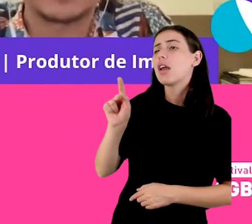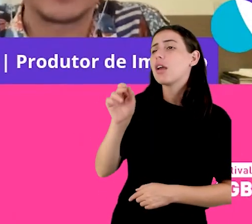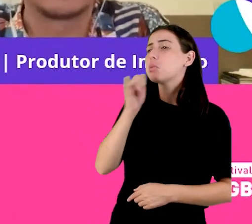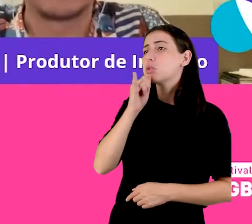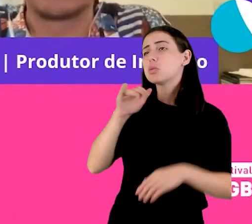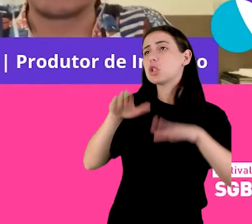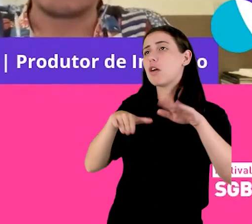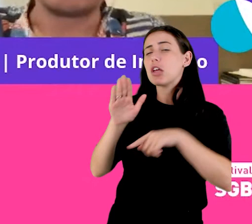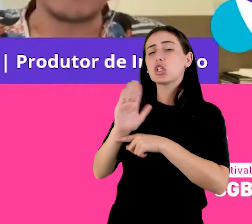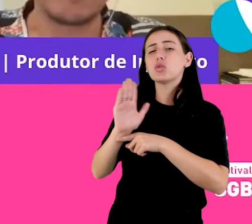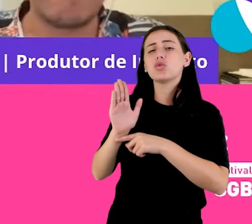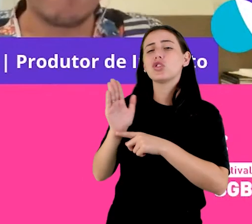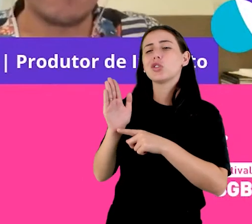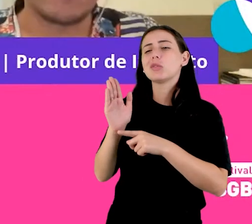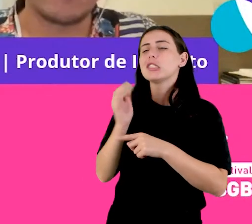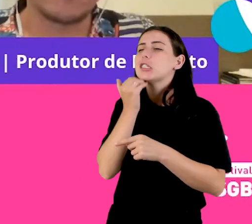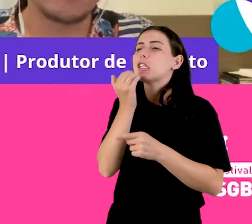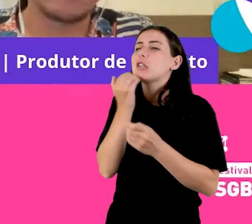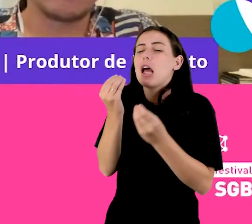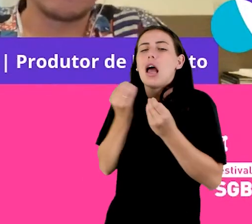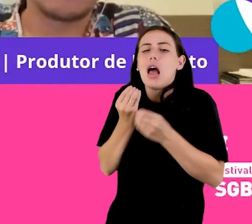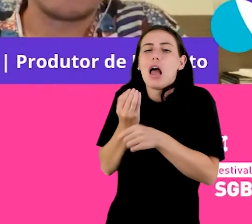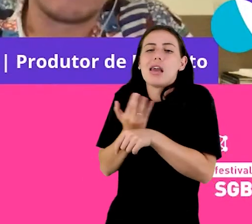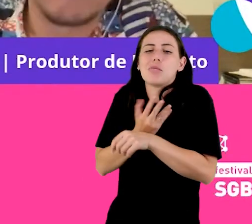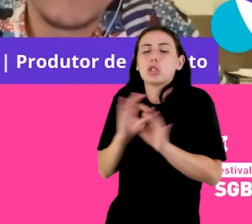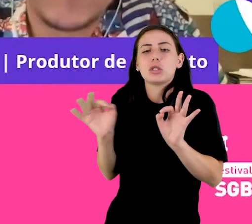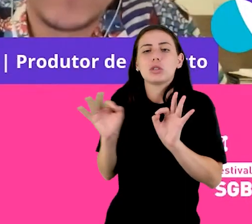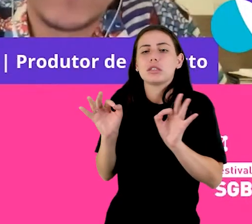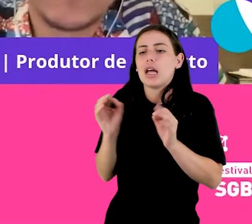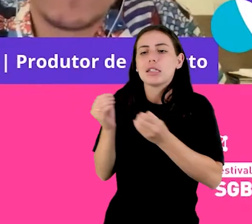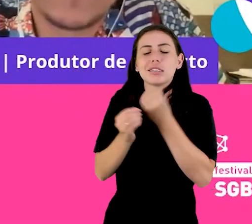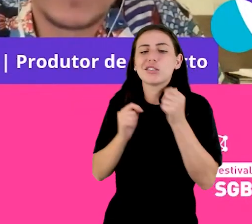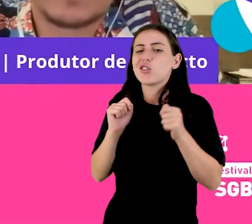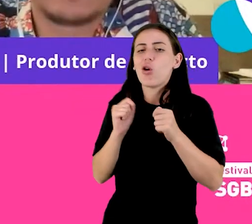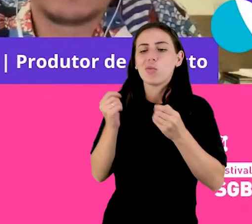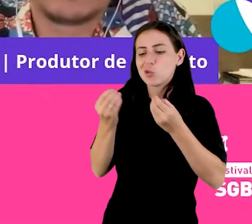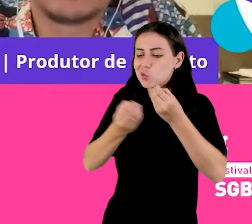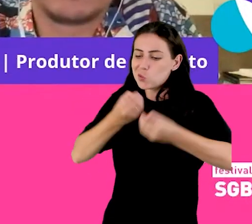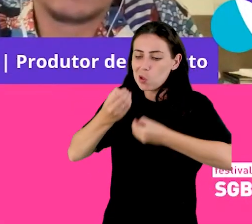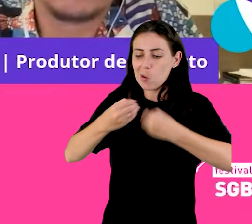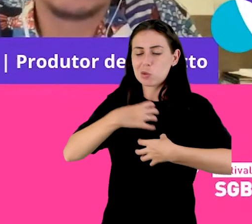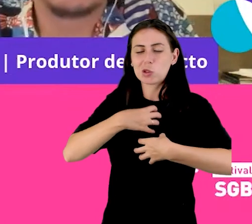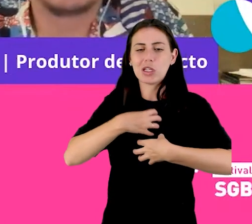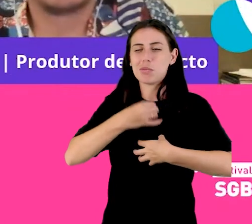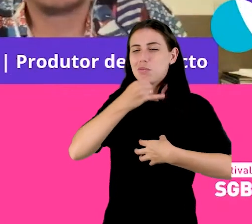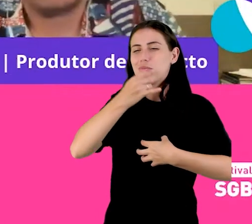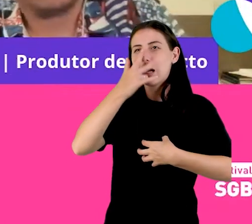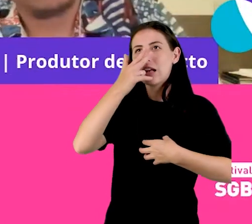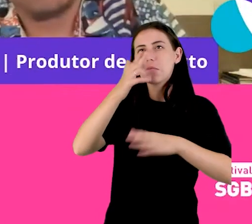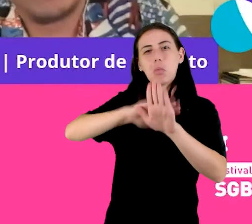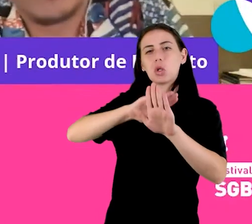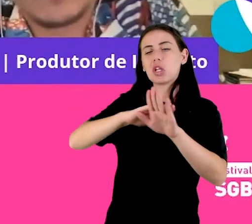não emociona, Rodrigo. Talvez vamos dizer um filme que não emociona em geral, que ele não tem uma